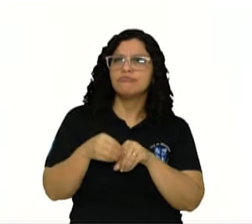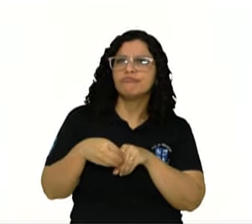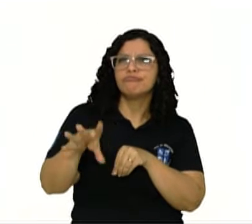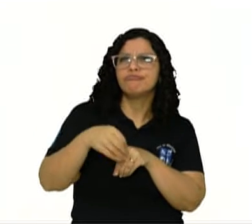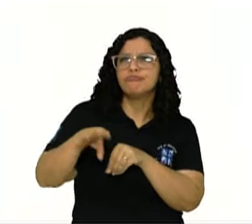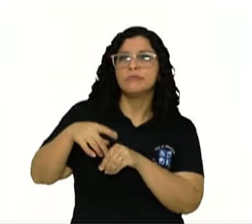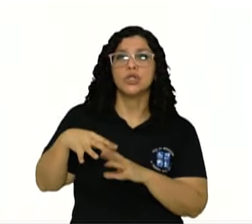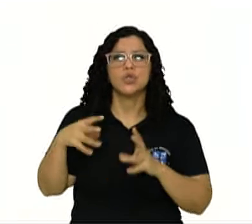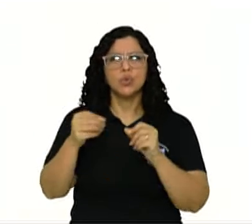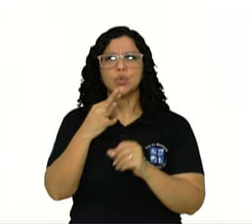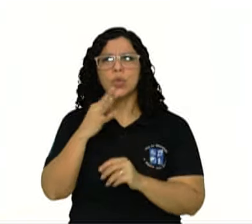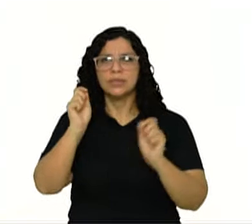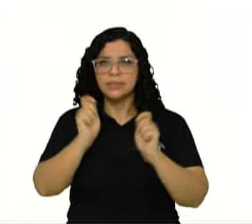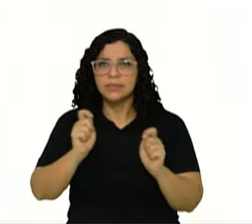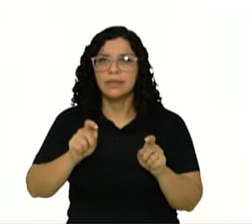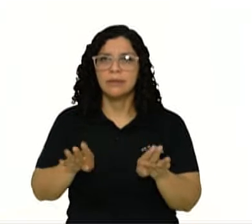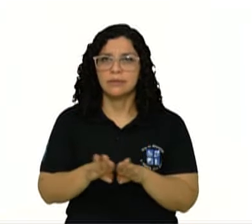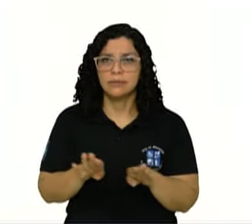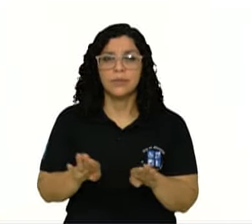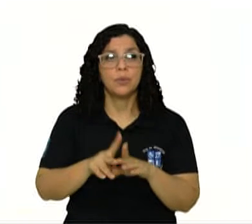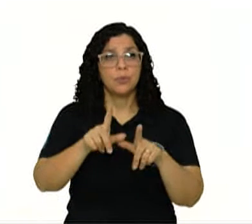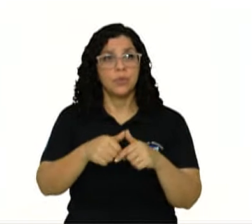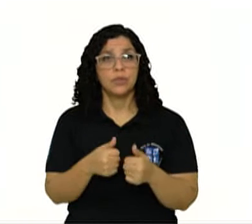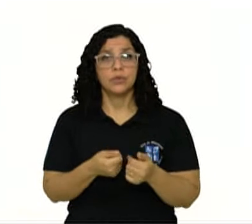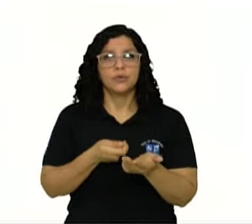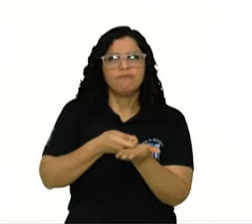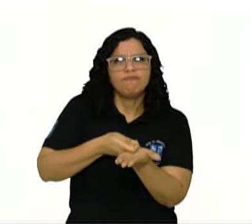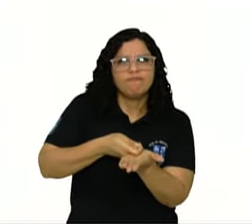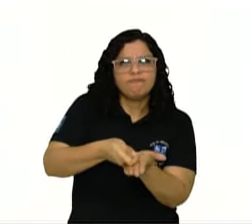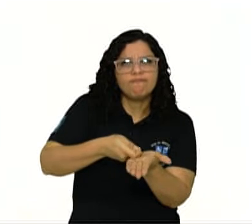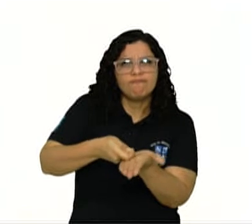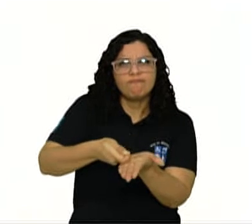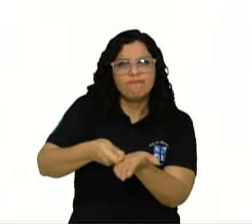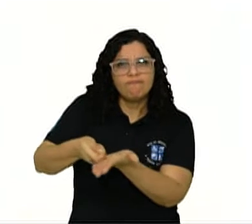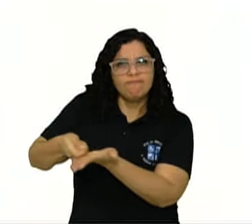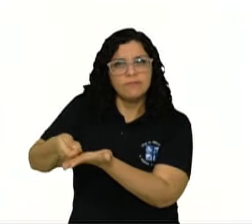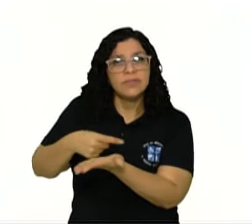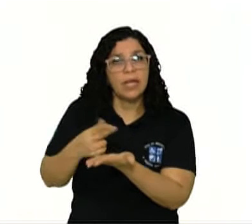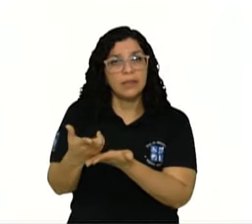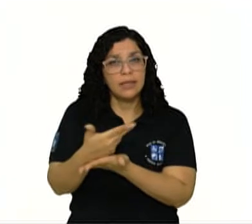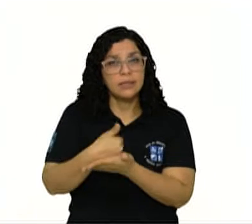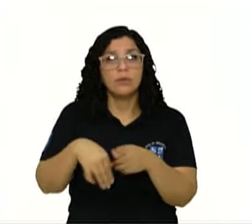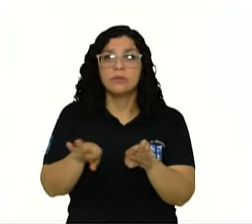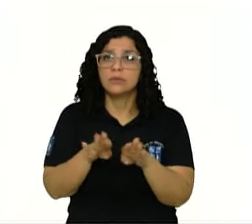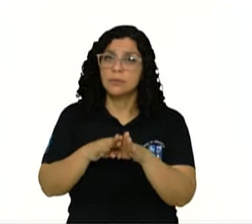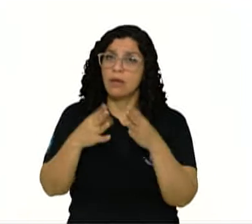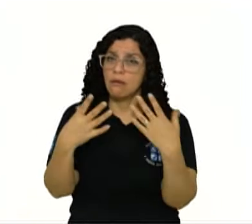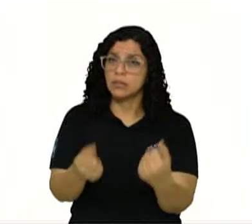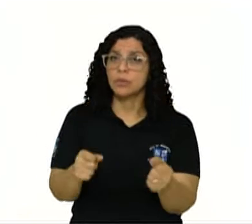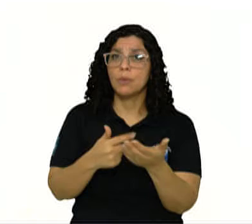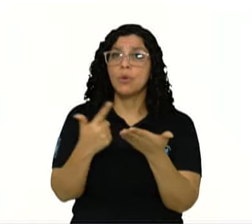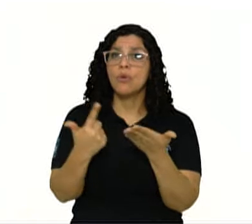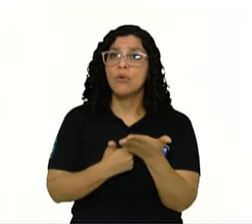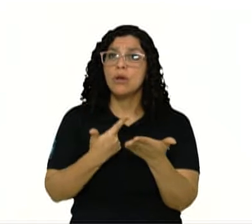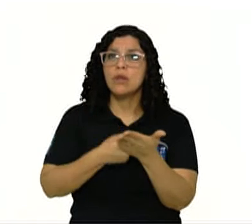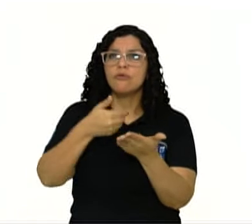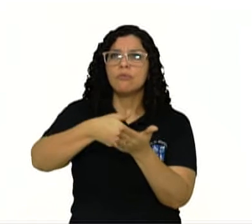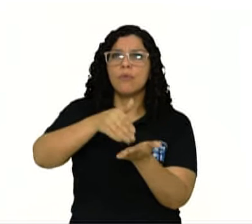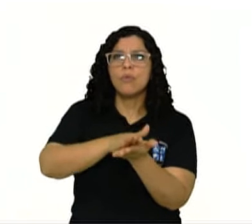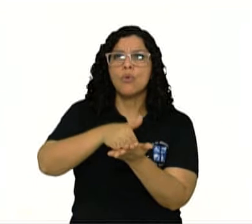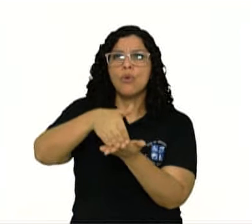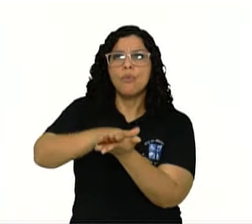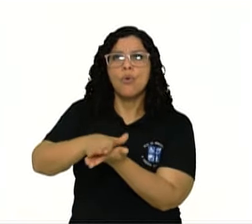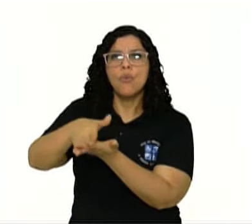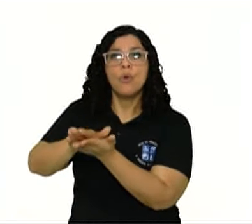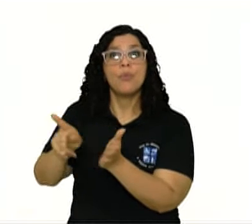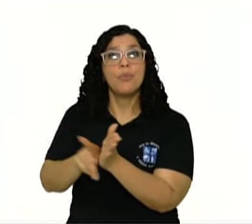Então, além das gravuras de desenhos, elas também permitiram que livros fossem impressos dessa